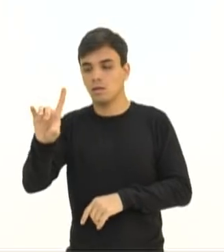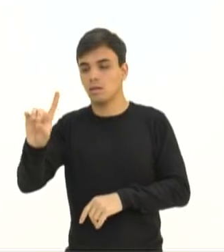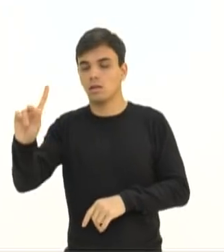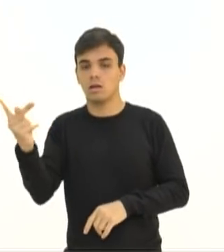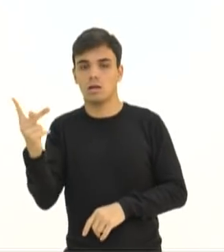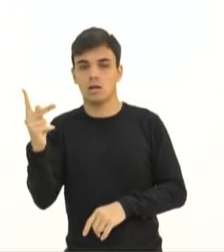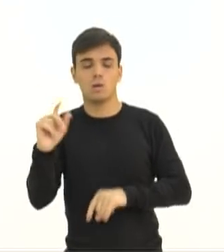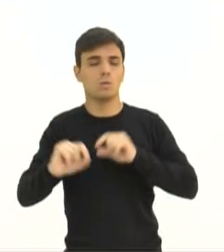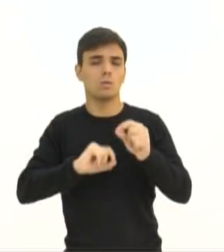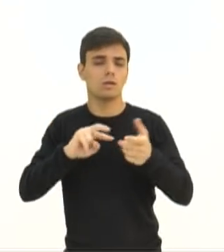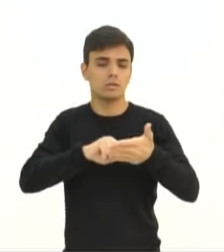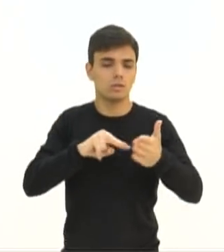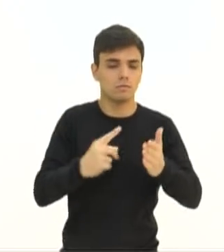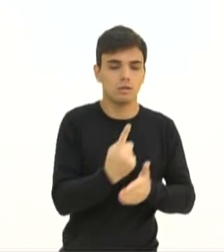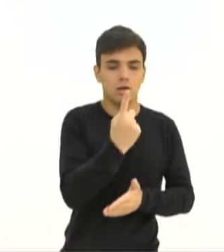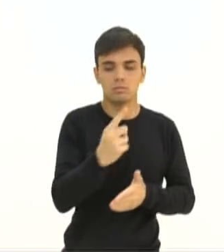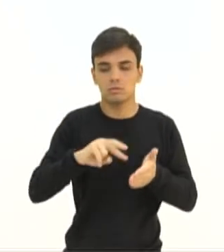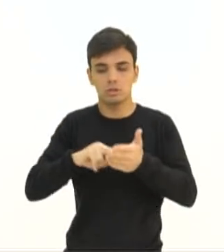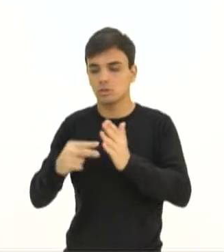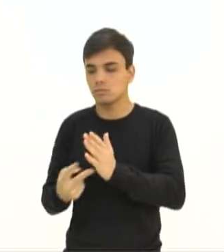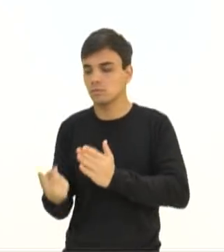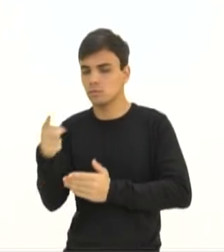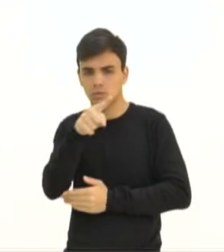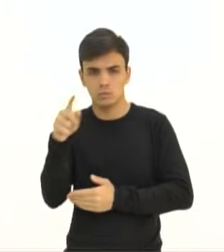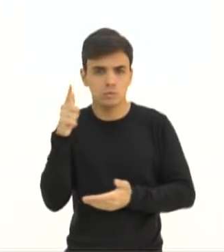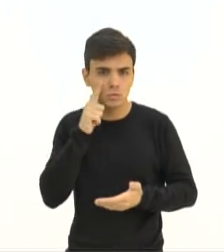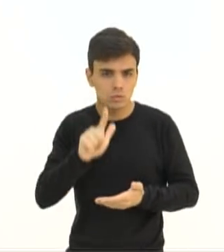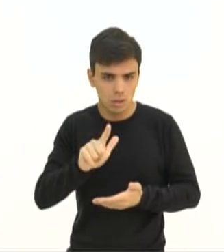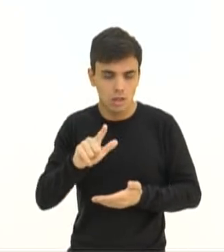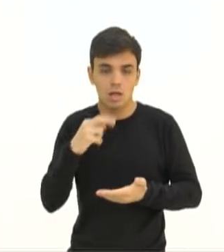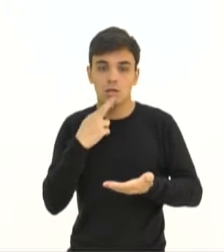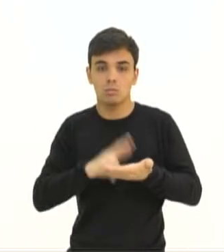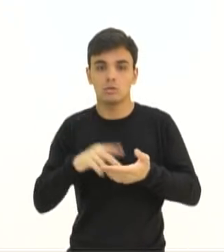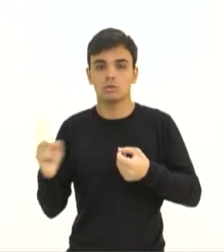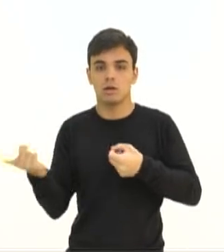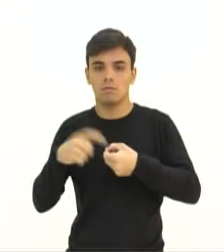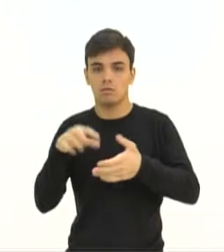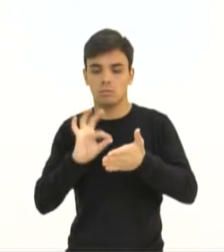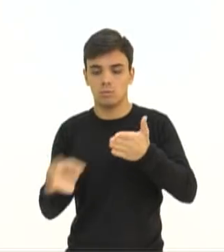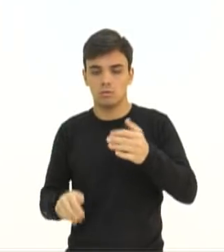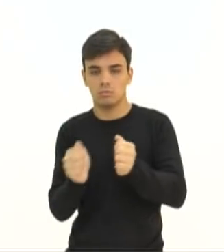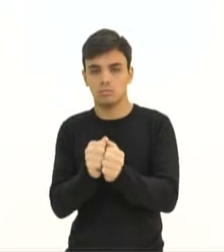significa um e o que significa outro? Será que vocês conseguem escrever? Responda, a gente já volta para corrigir.